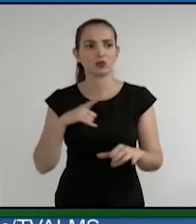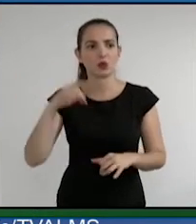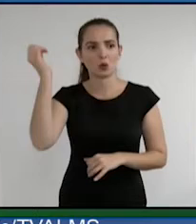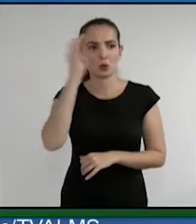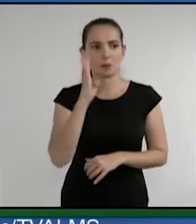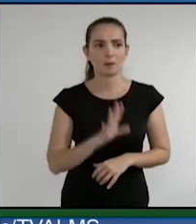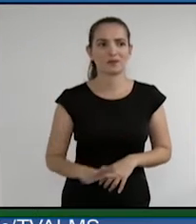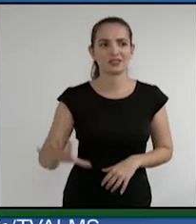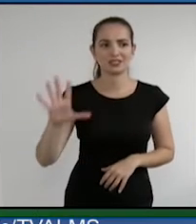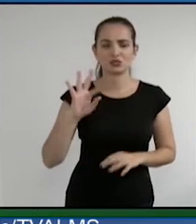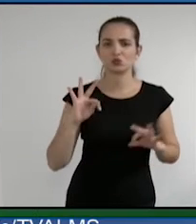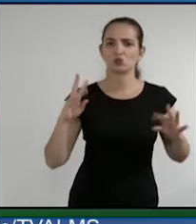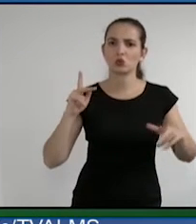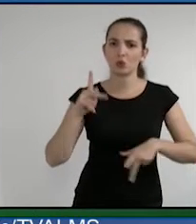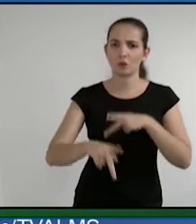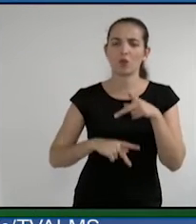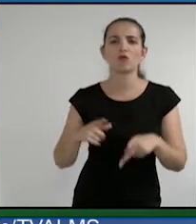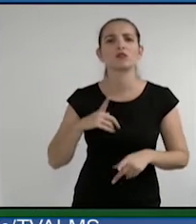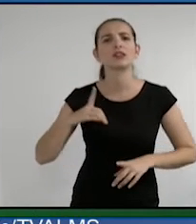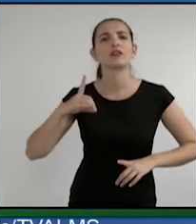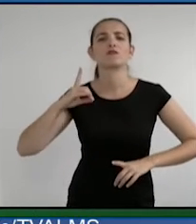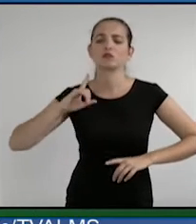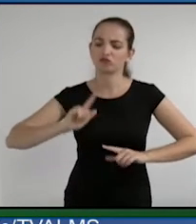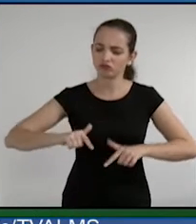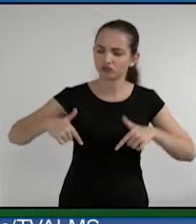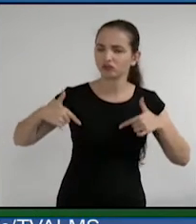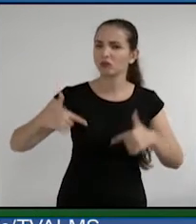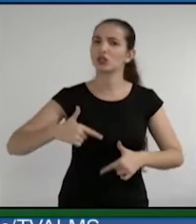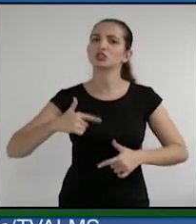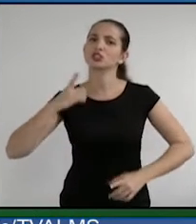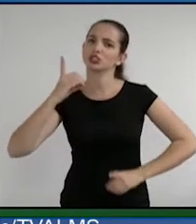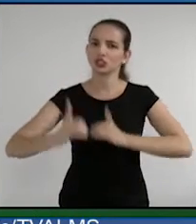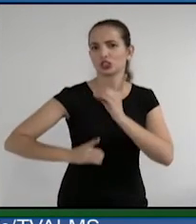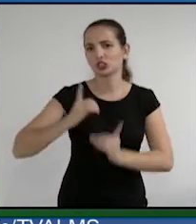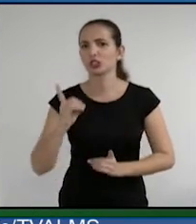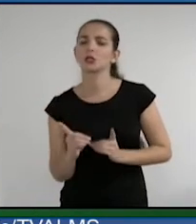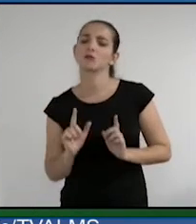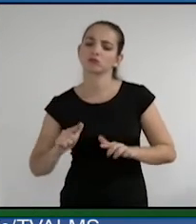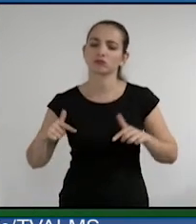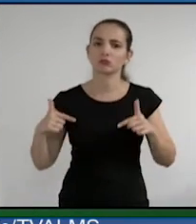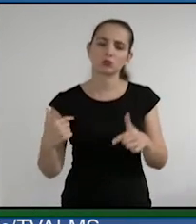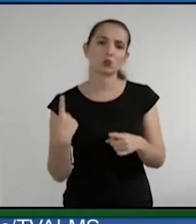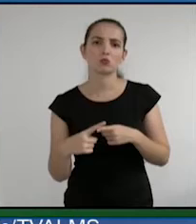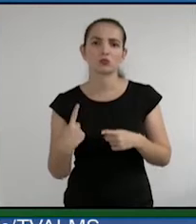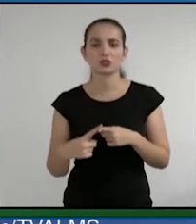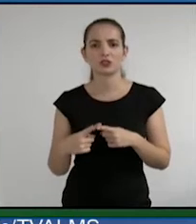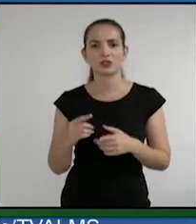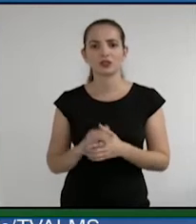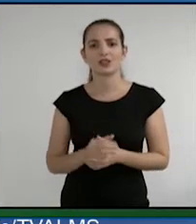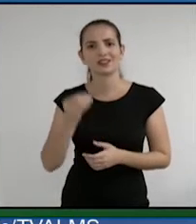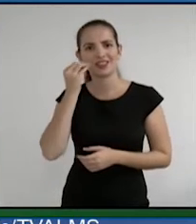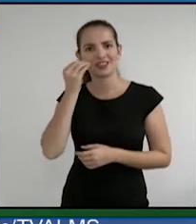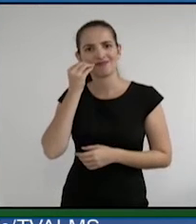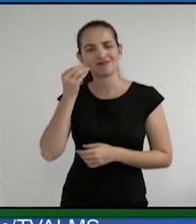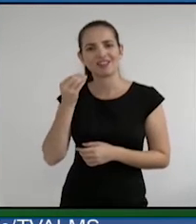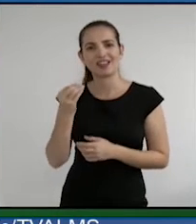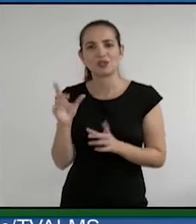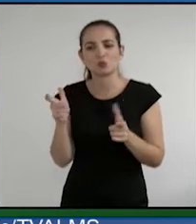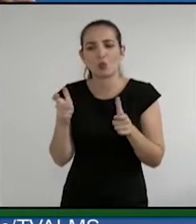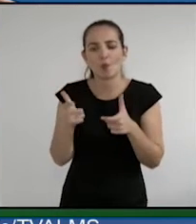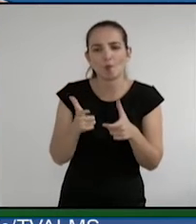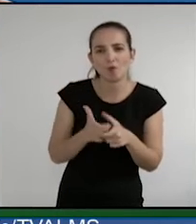uma frente bastante dinâmica em relação a isso, para tentar inibir aquelas reformas que seriam, com